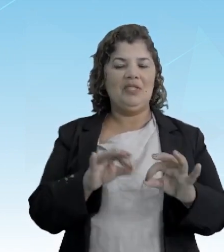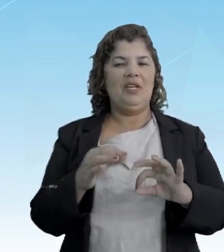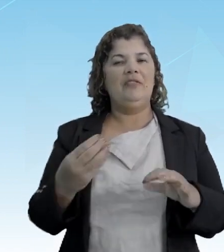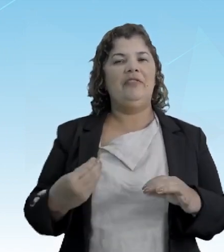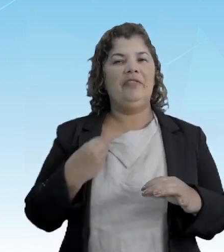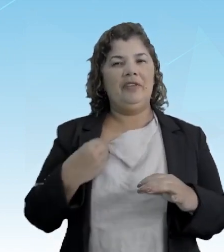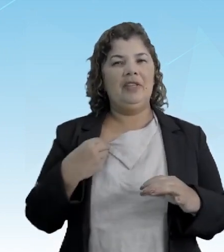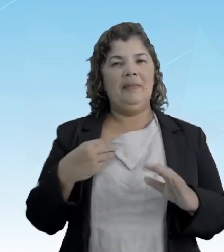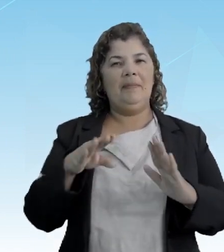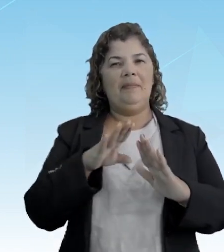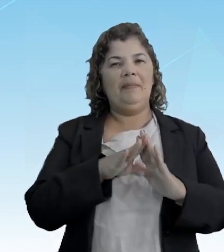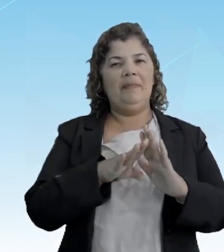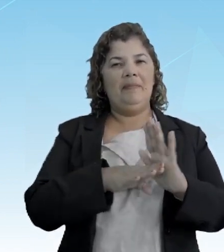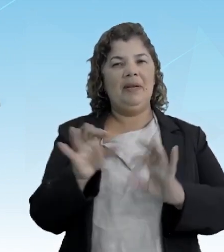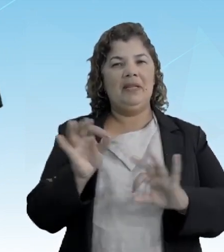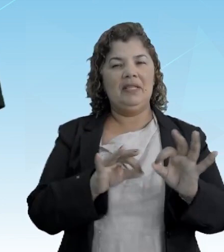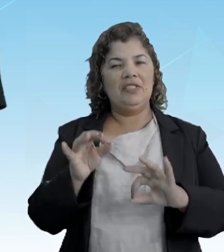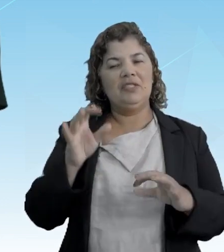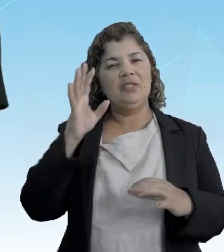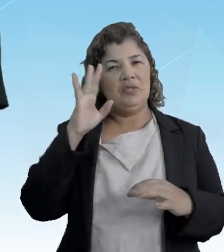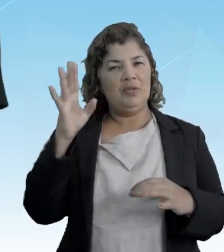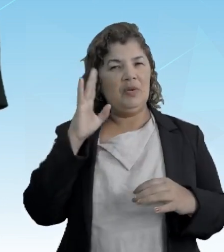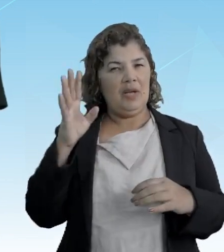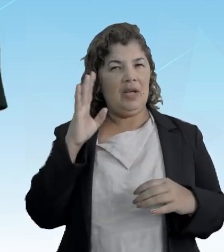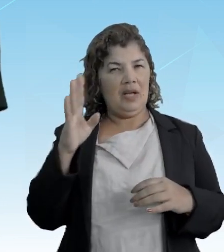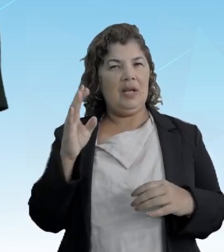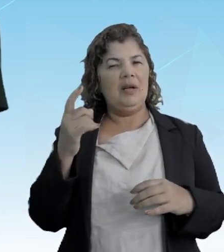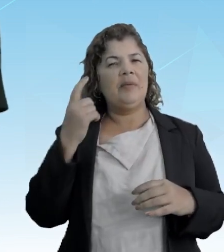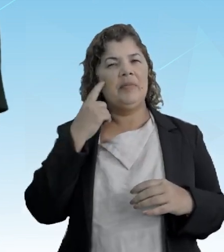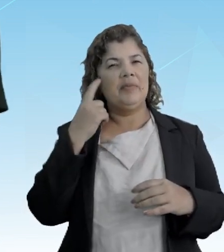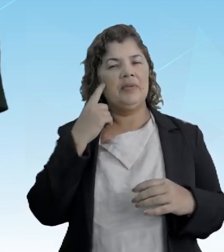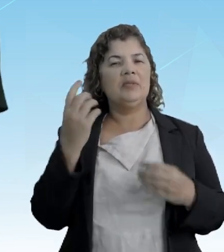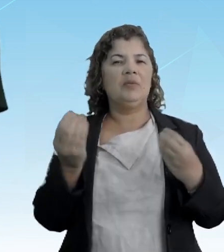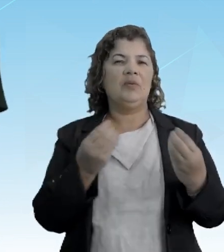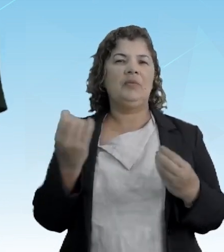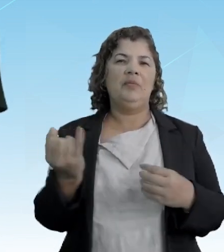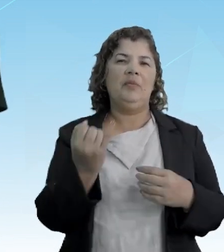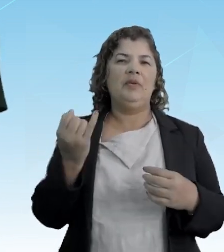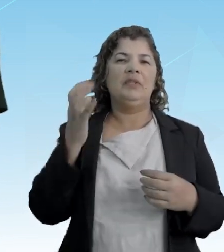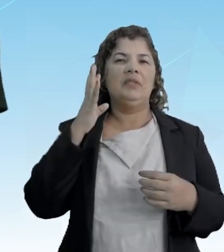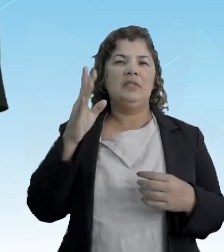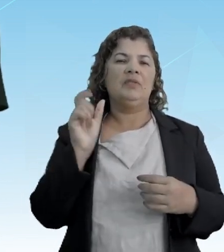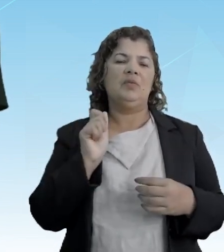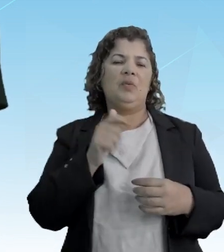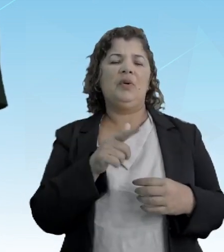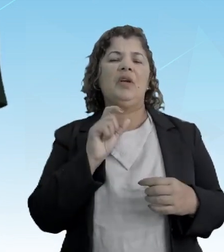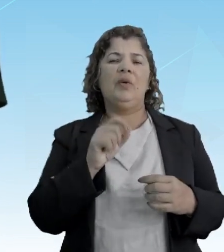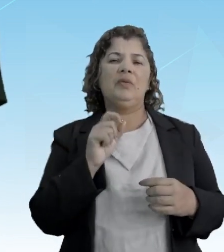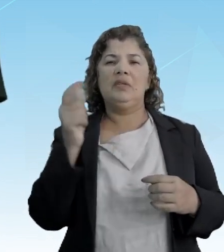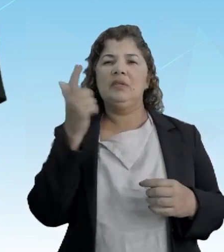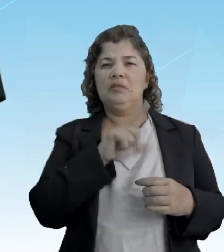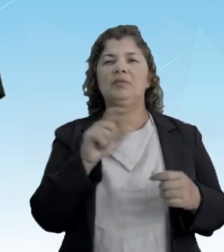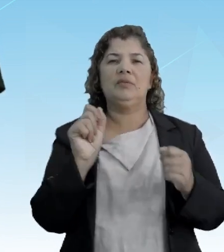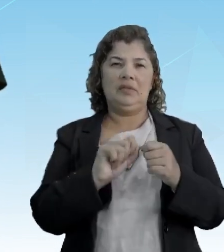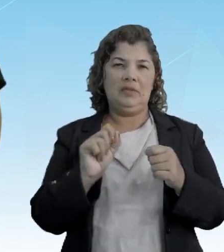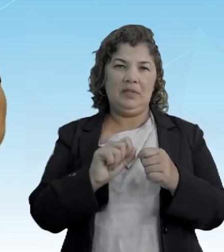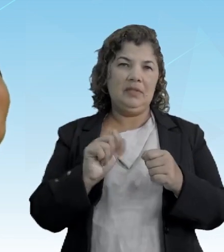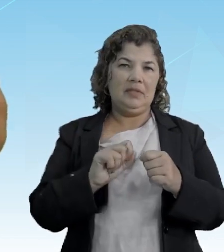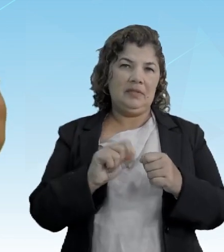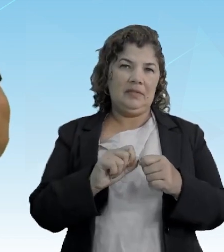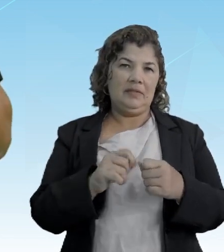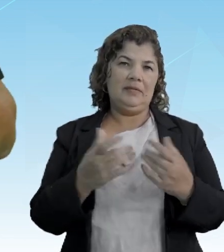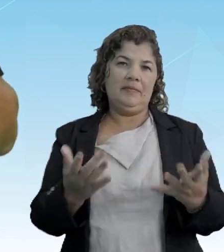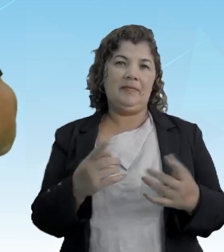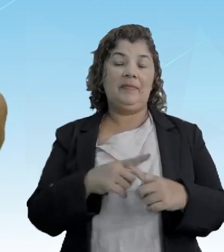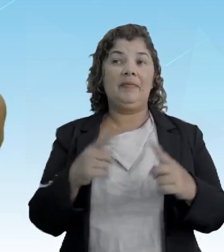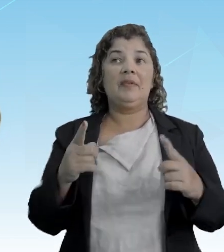sonhar. Agora eu penso assim, mais importante do que sonhar é conseguir executar, não é isso? Exato. Mas o